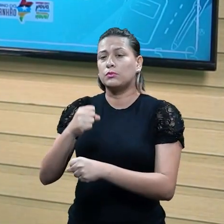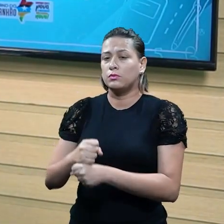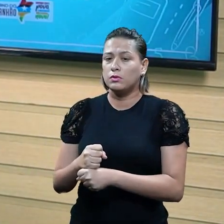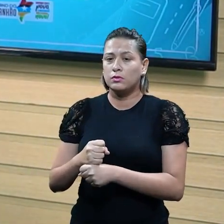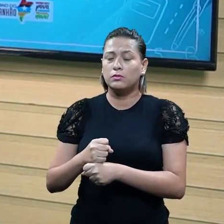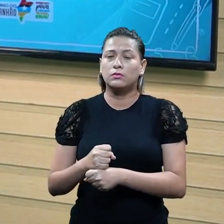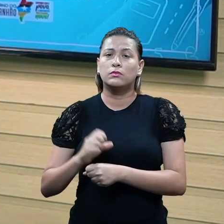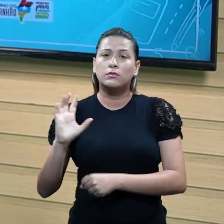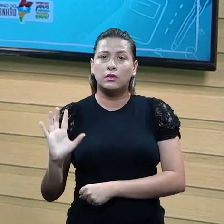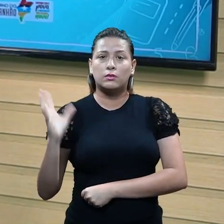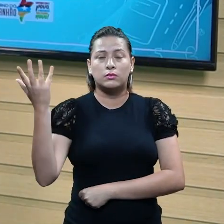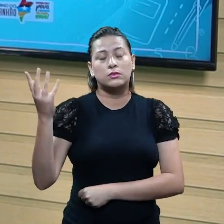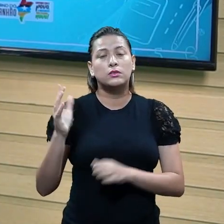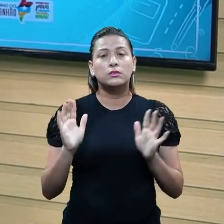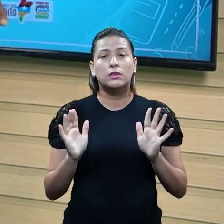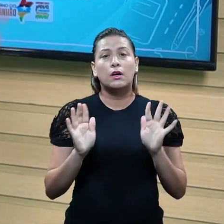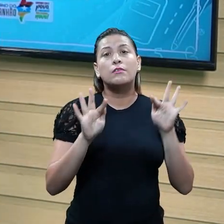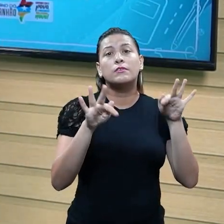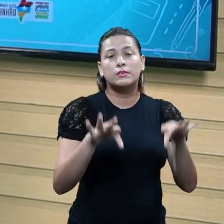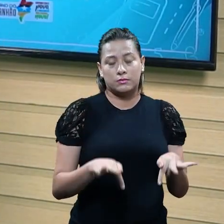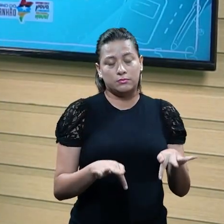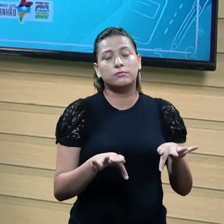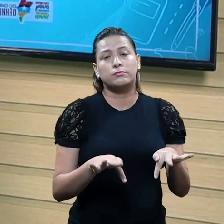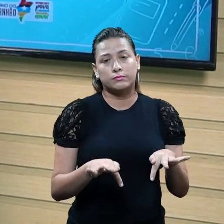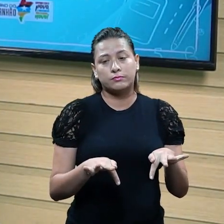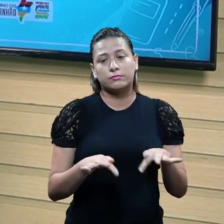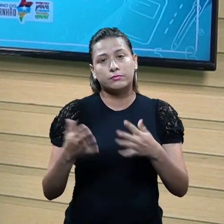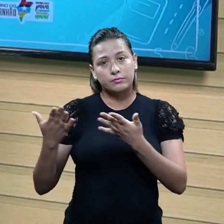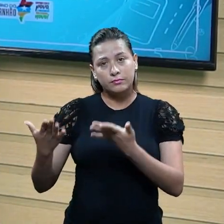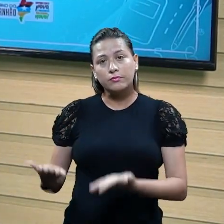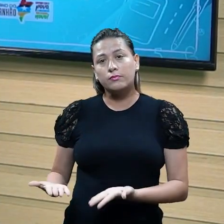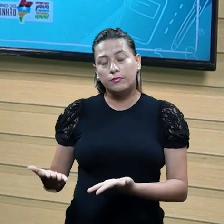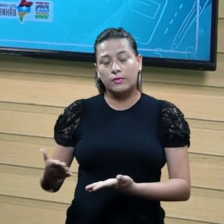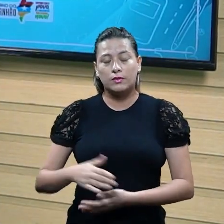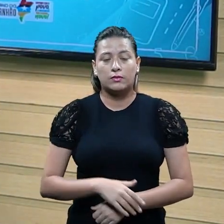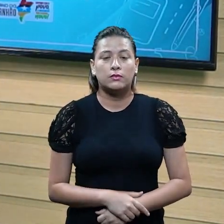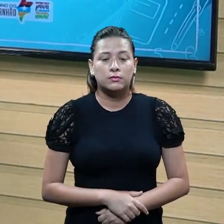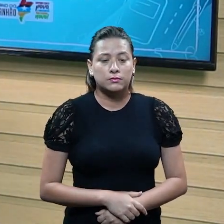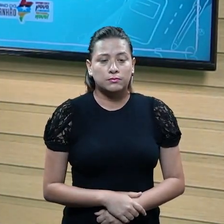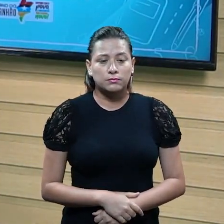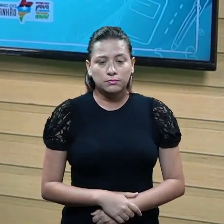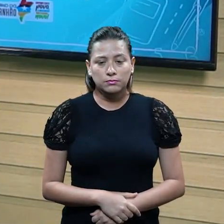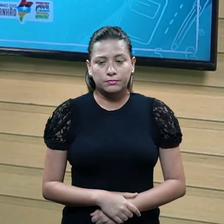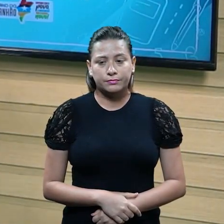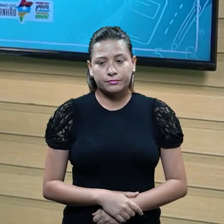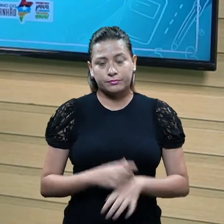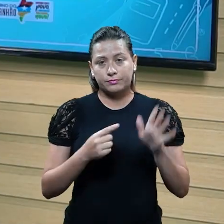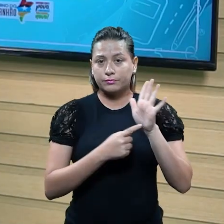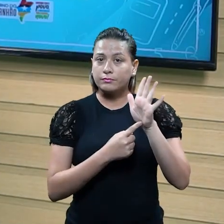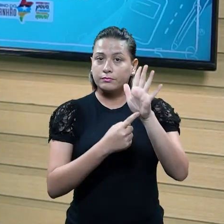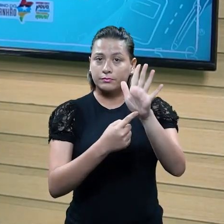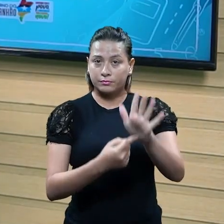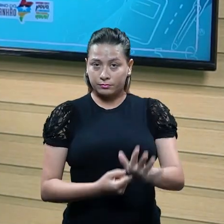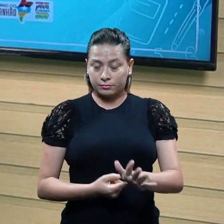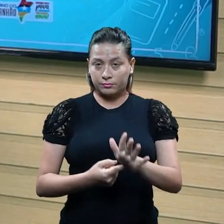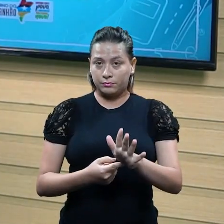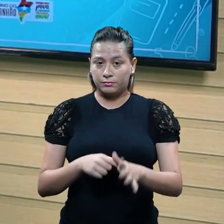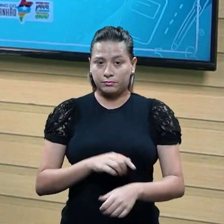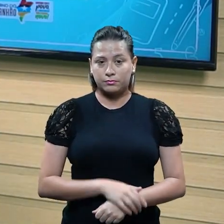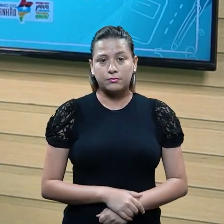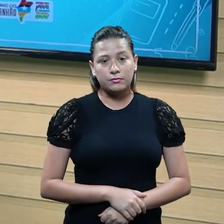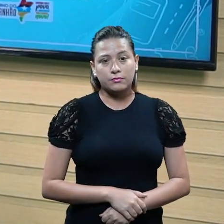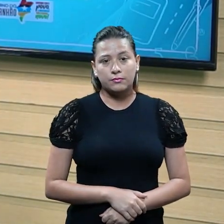encerramento do exercício. Então essa demonstração ela vai ser consolidada, ela vai ser apresentada para todos os membros